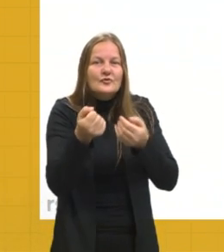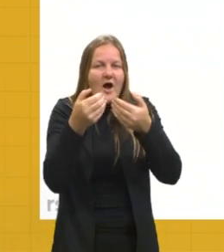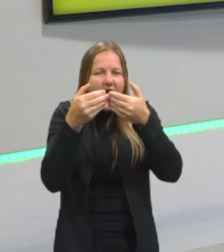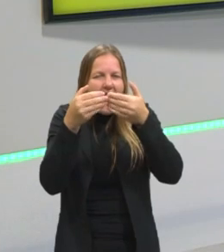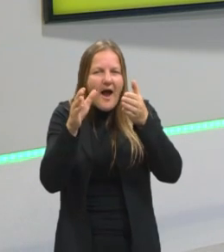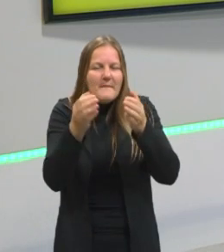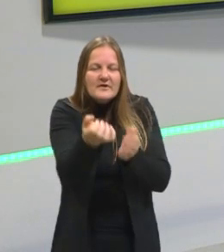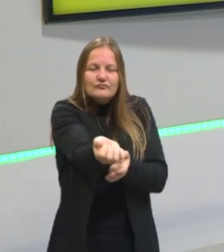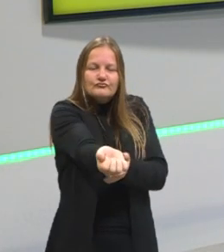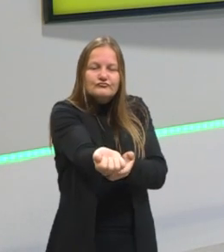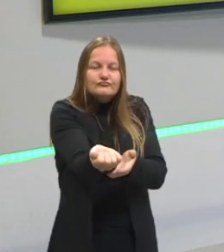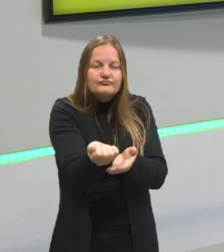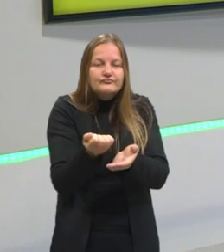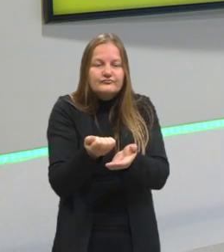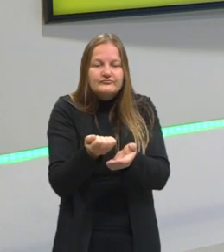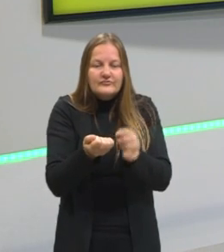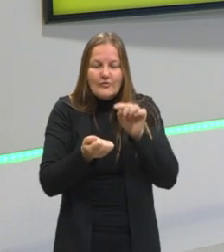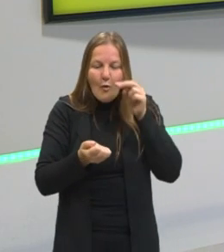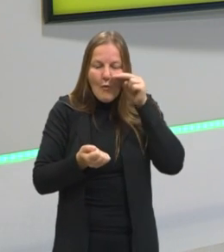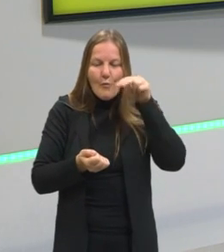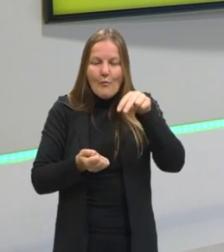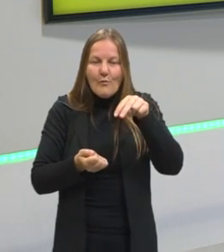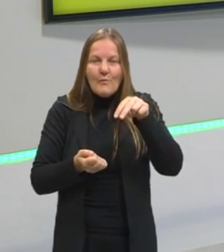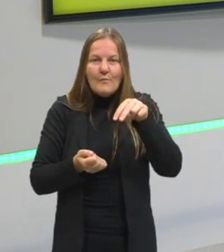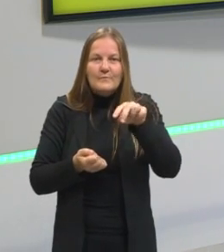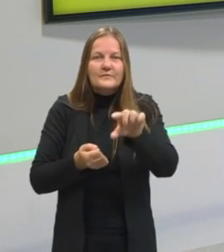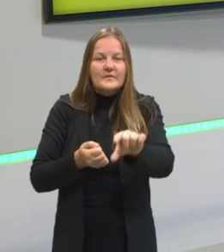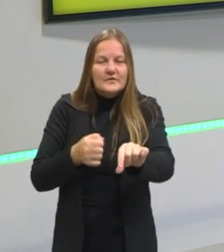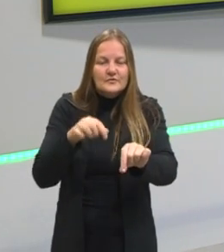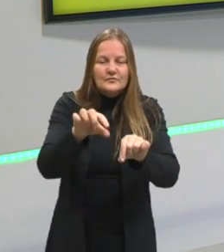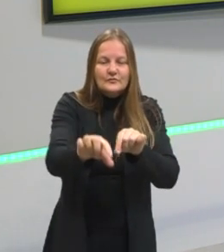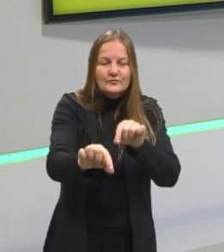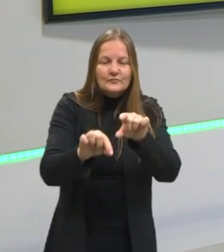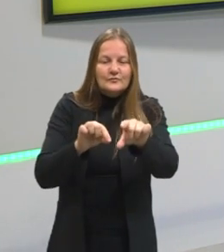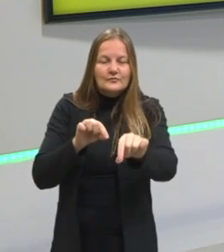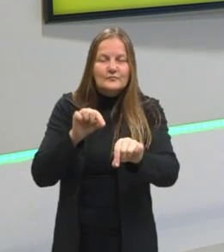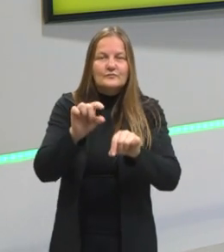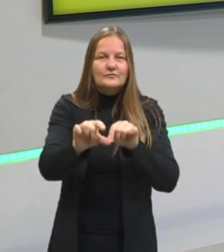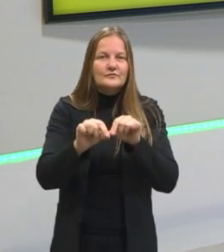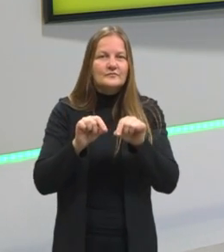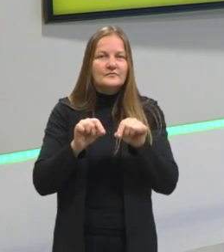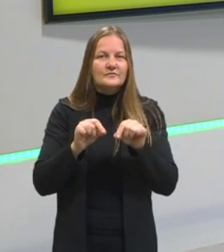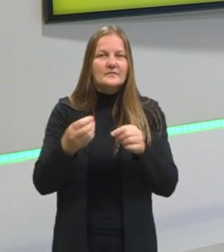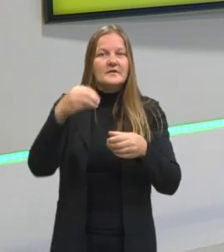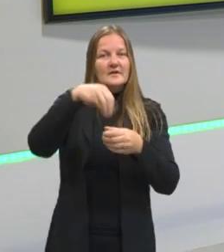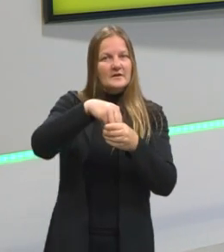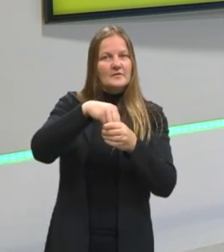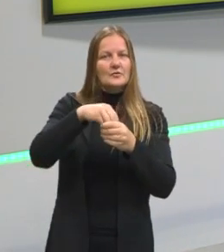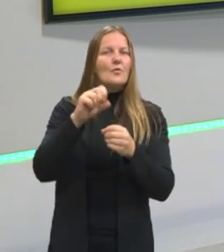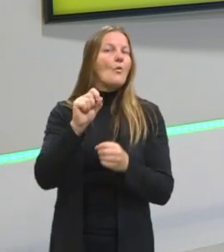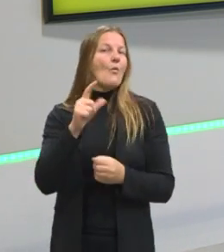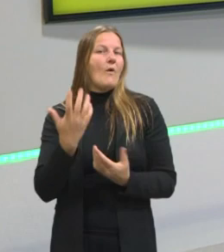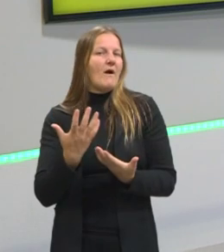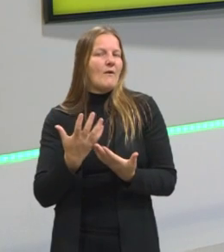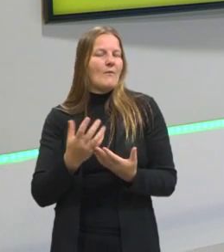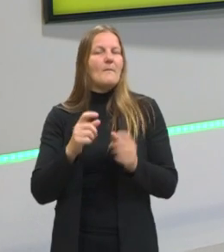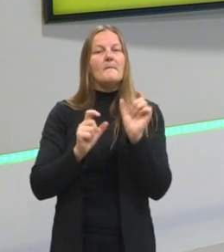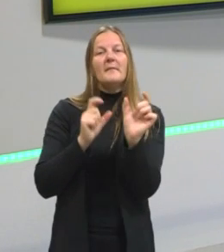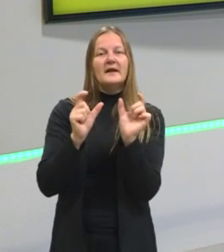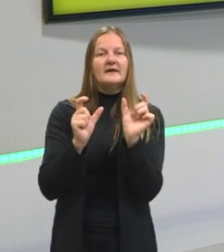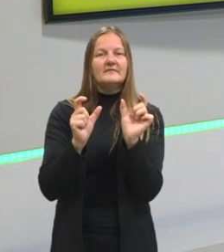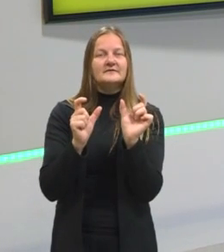essas gavetas e selecionar dentro delas quais são as